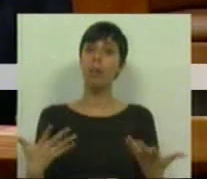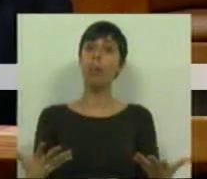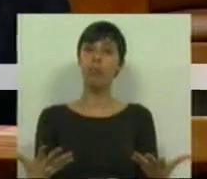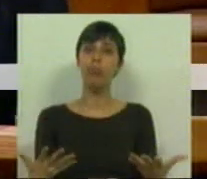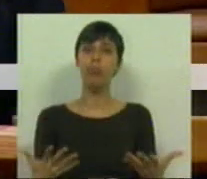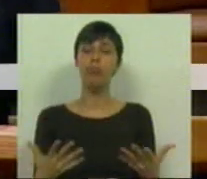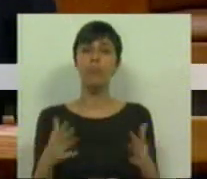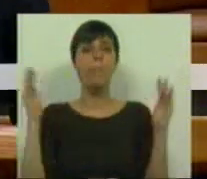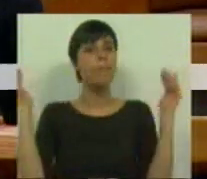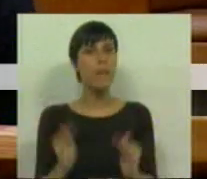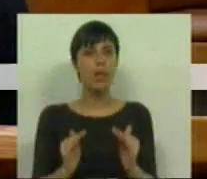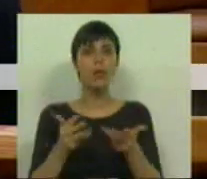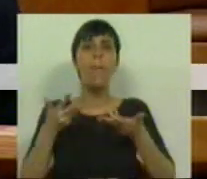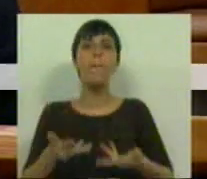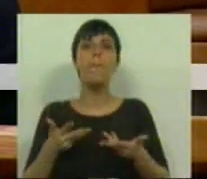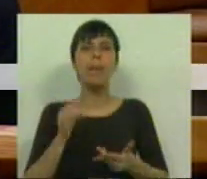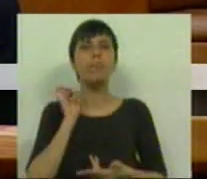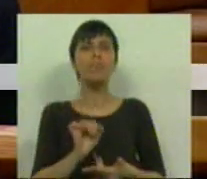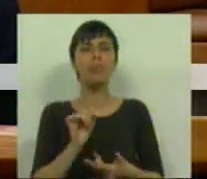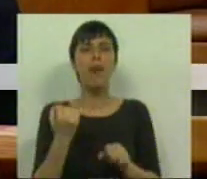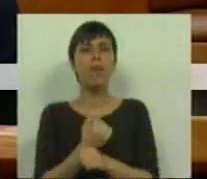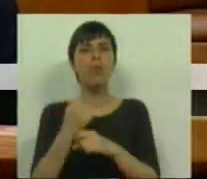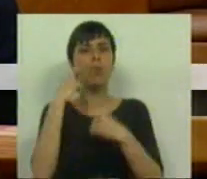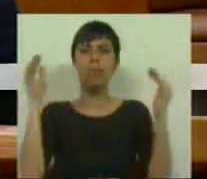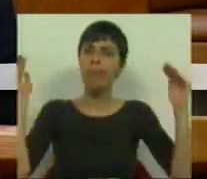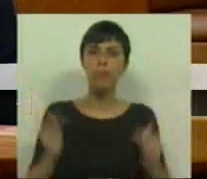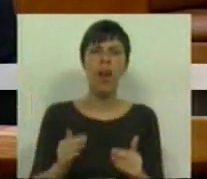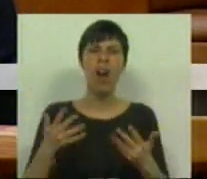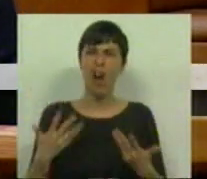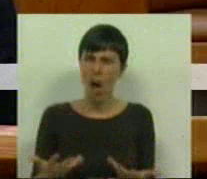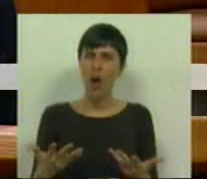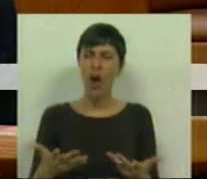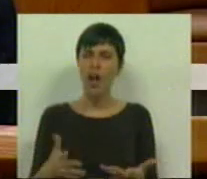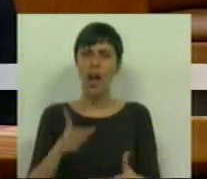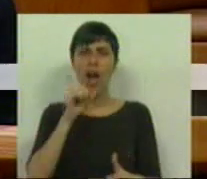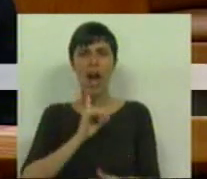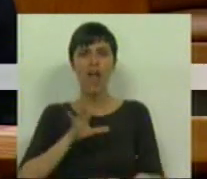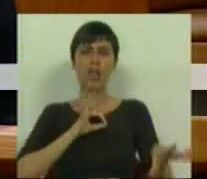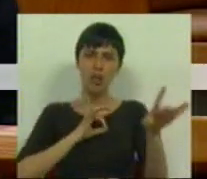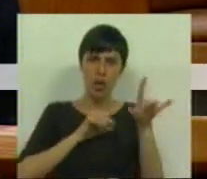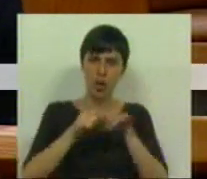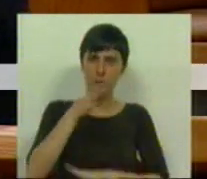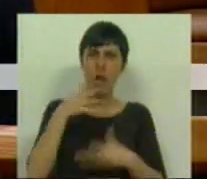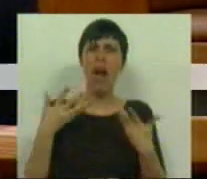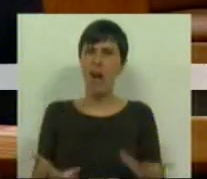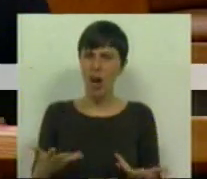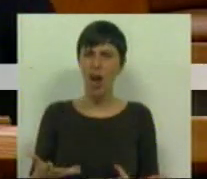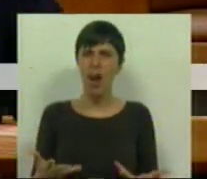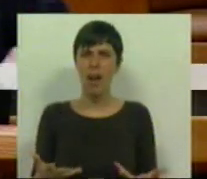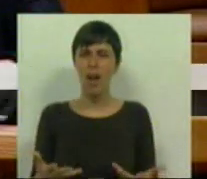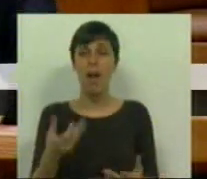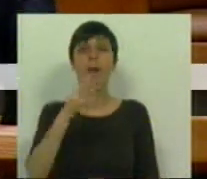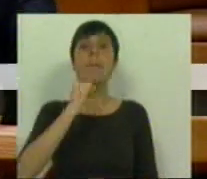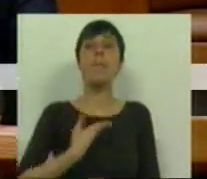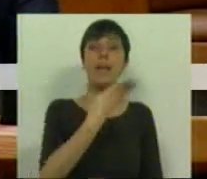momento de encolher o peso da função pública. Agora, senhoras deputadas, senhores deputados